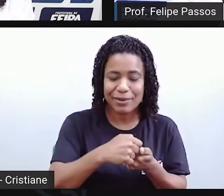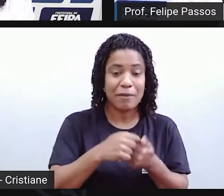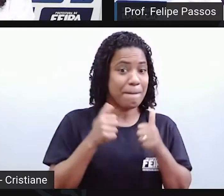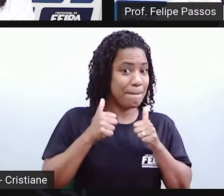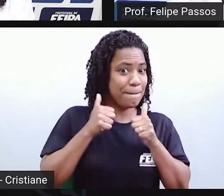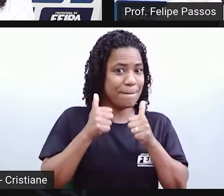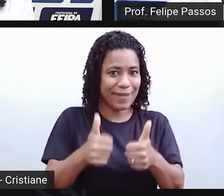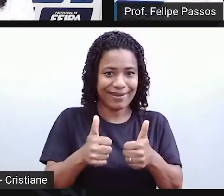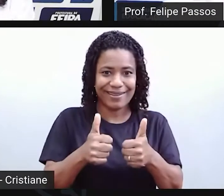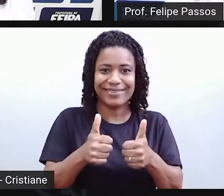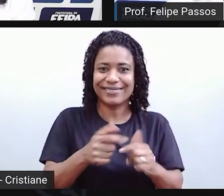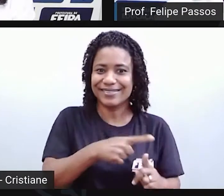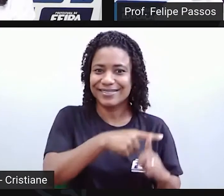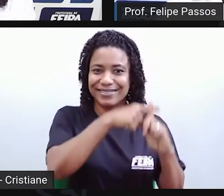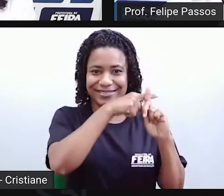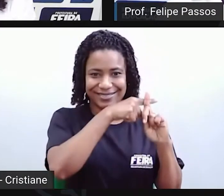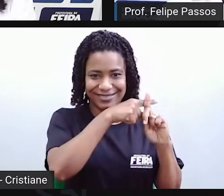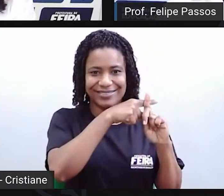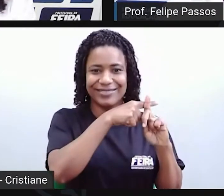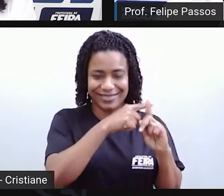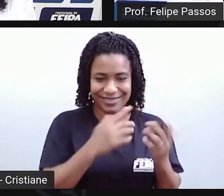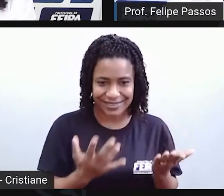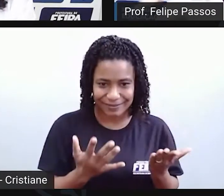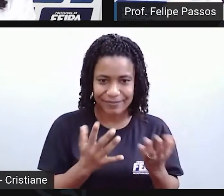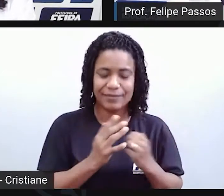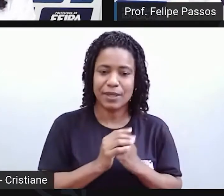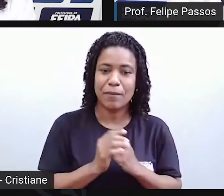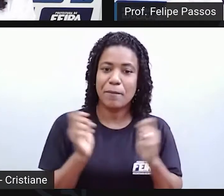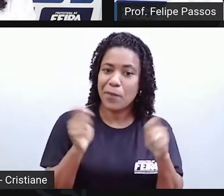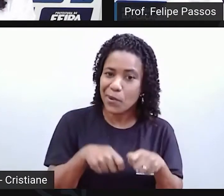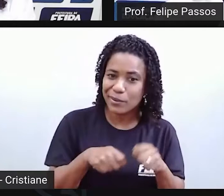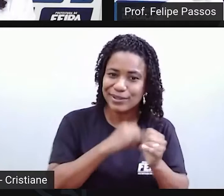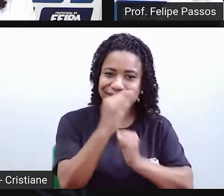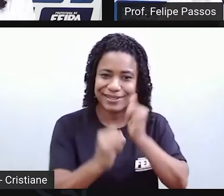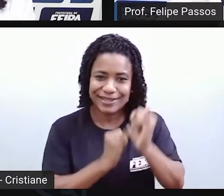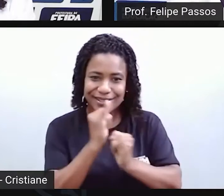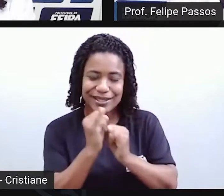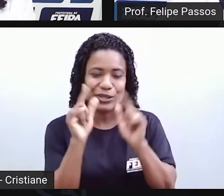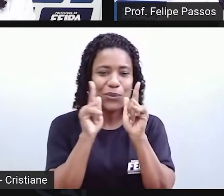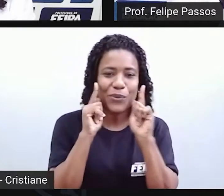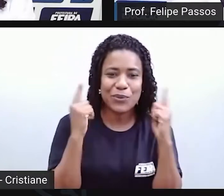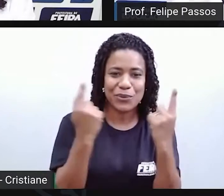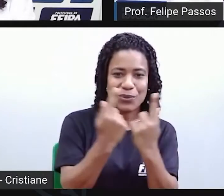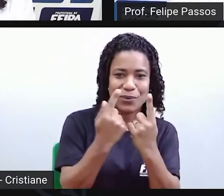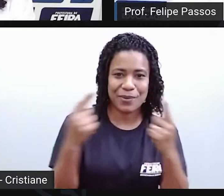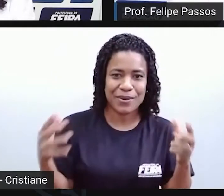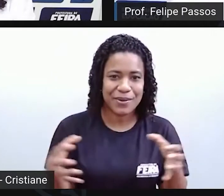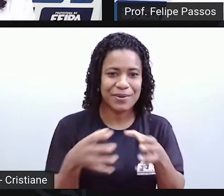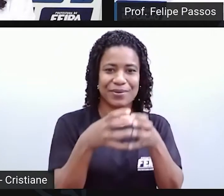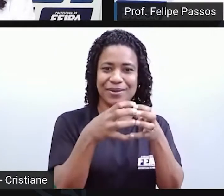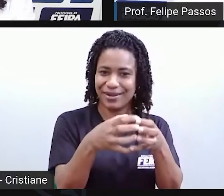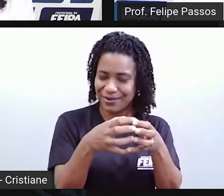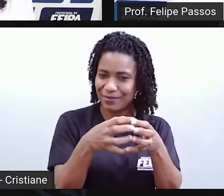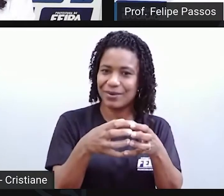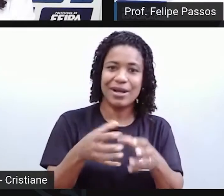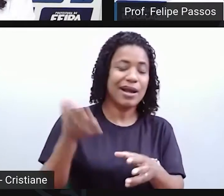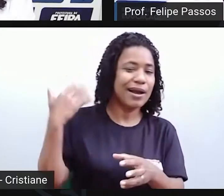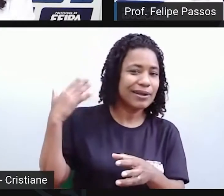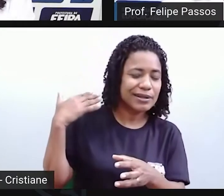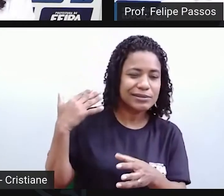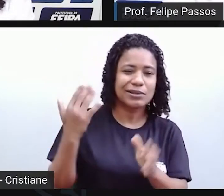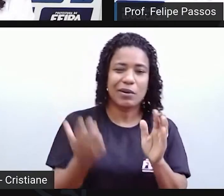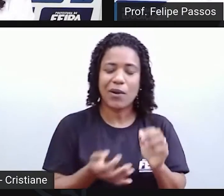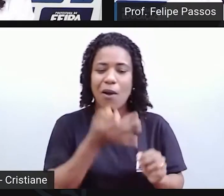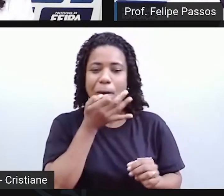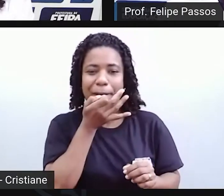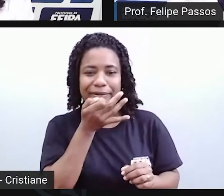se juntam para reconhecer algo, né? Então, aqueles comentários, aqueles conselhos que eram tradicionais, que a pessoa